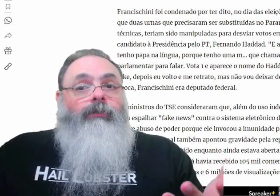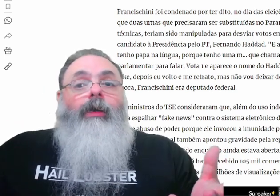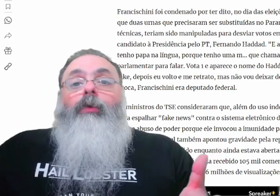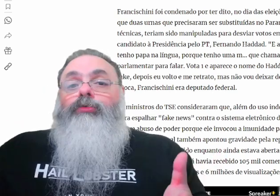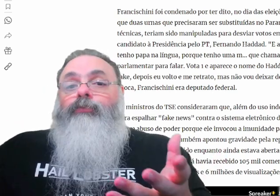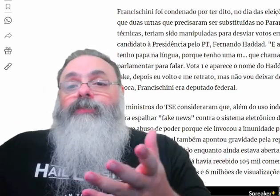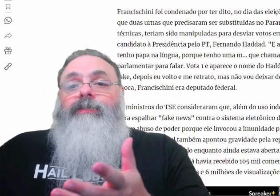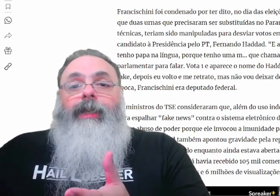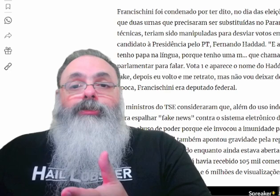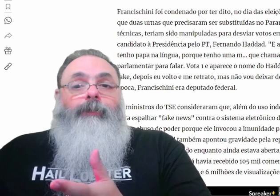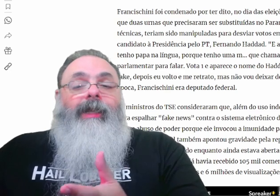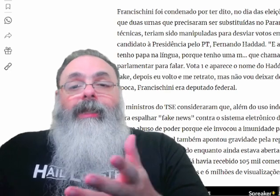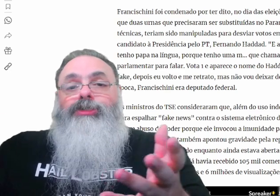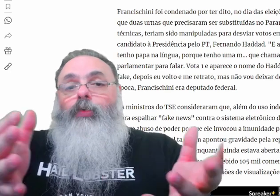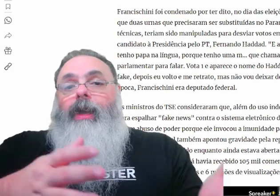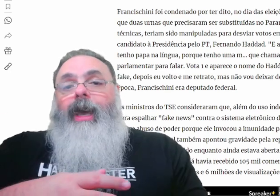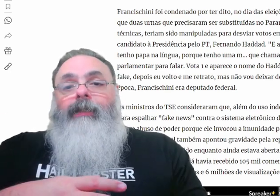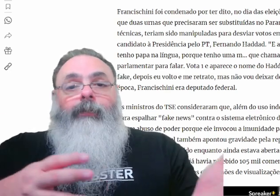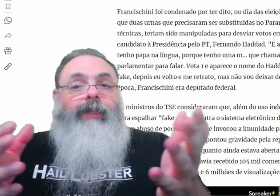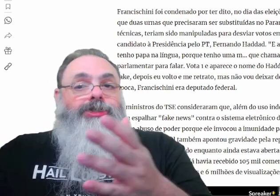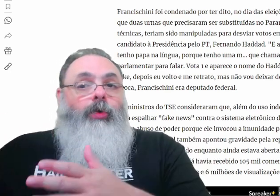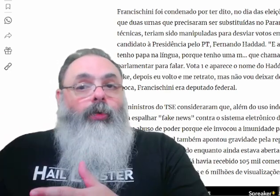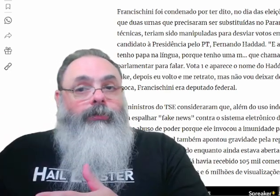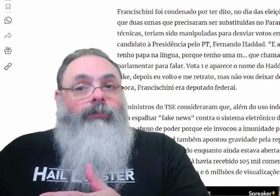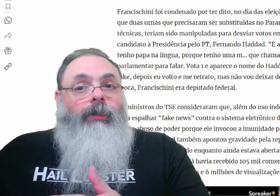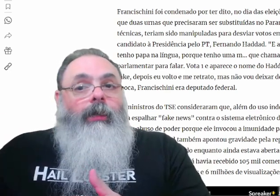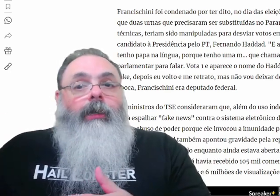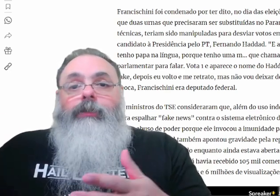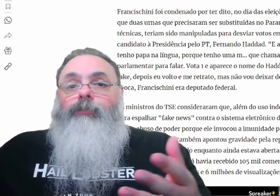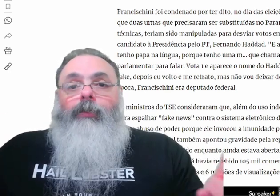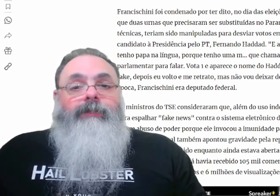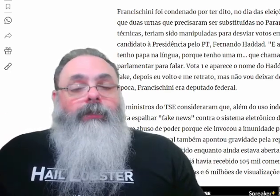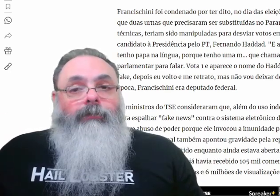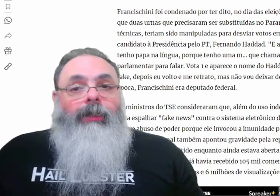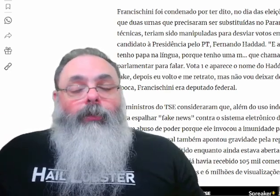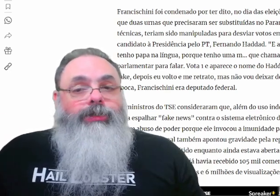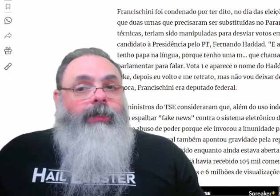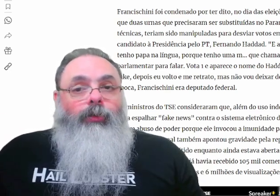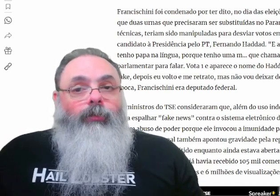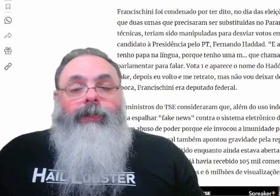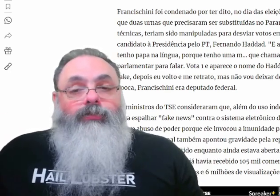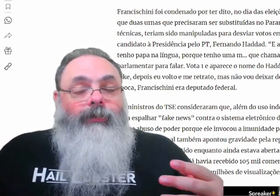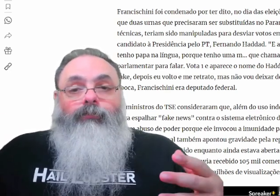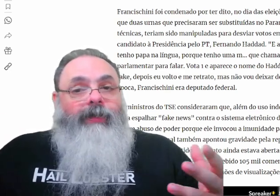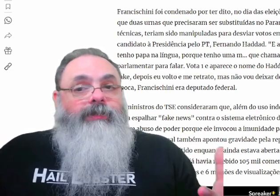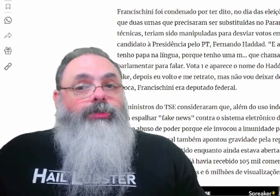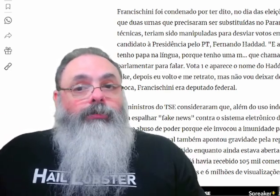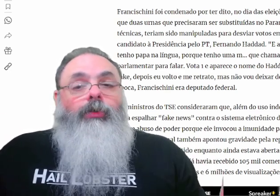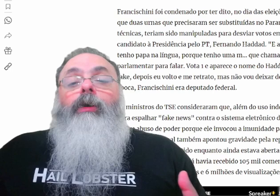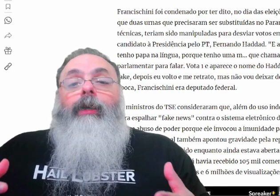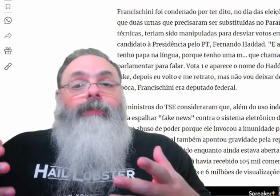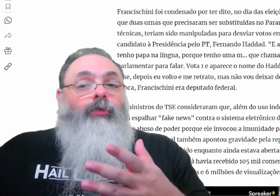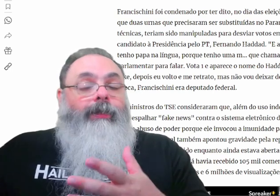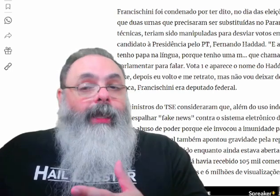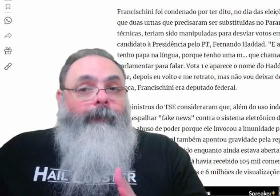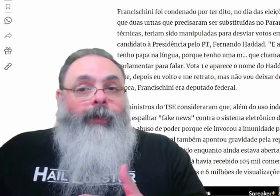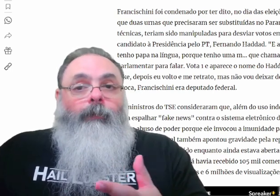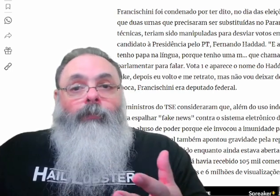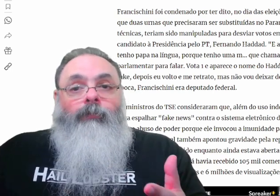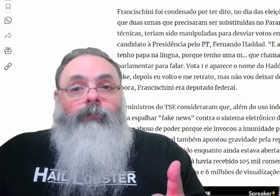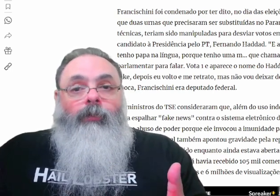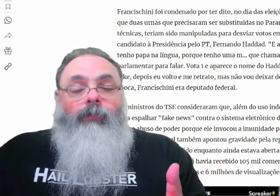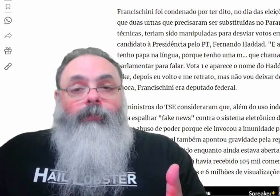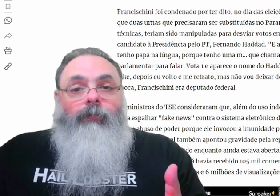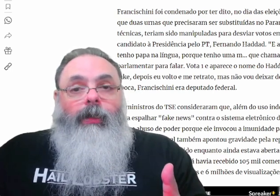interferiu na eleição o suficiente para eleger o cara e não eleger outro isso é uma coisa que não tem lógica nenhuma só não faz sentido nenhum isso